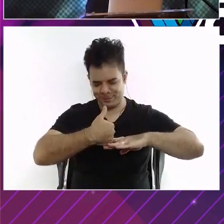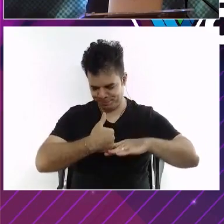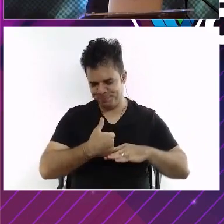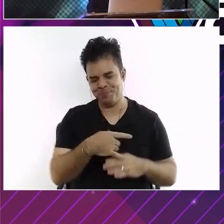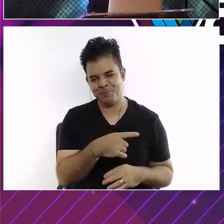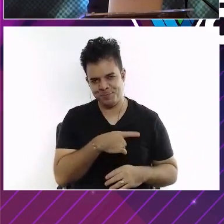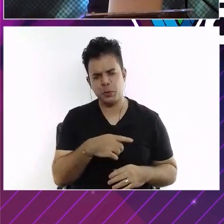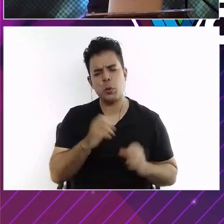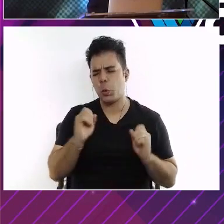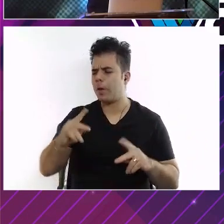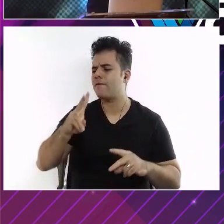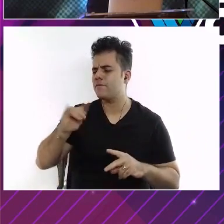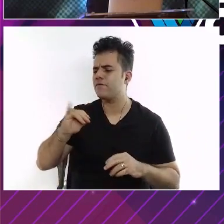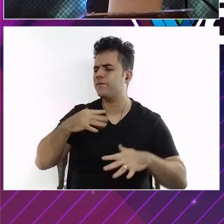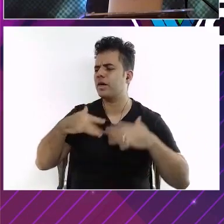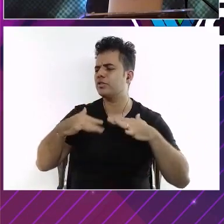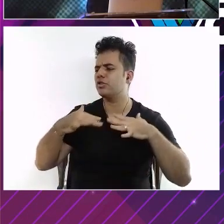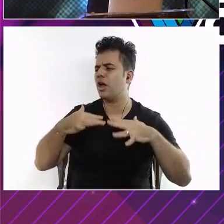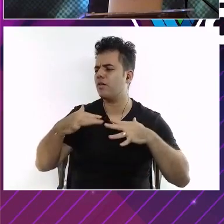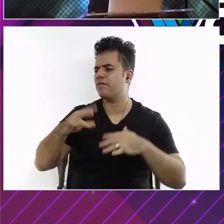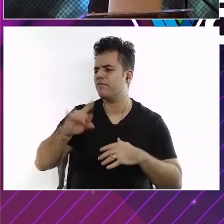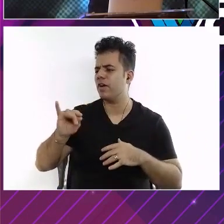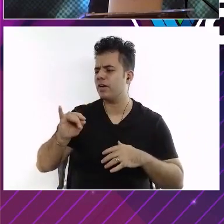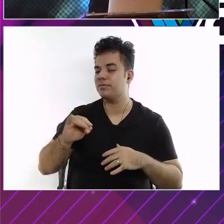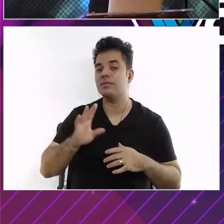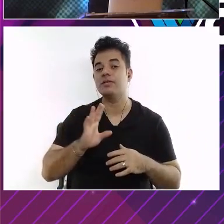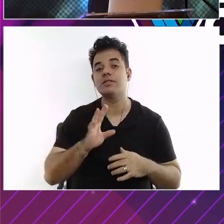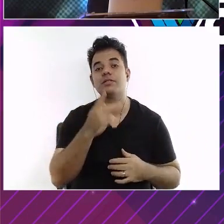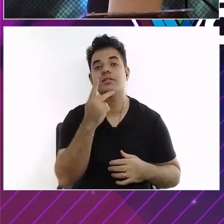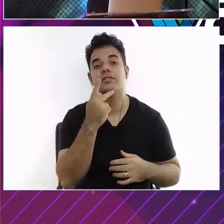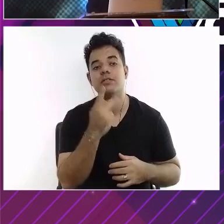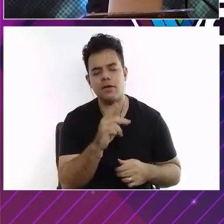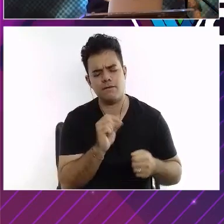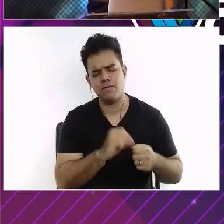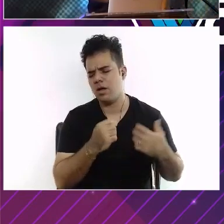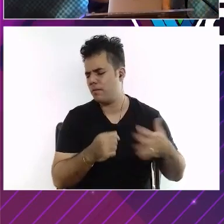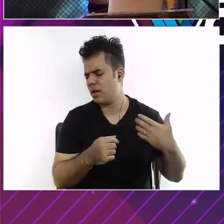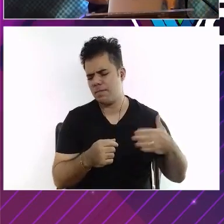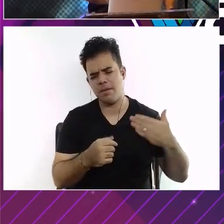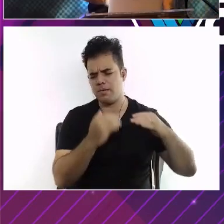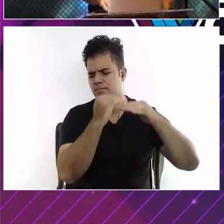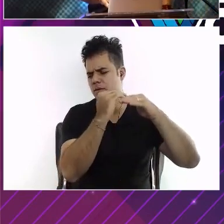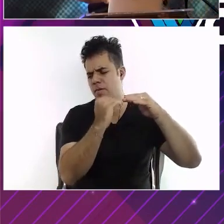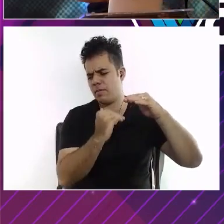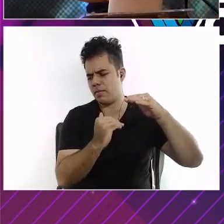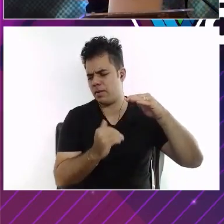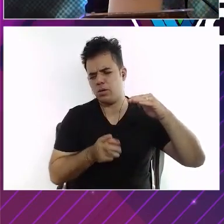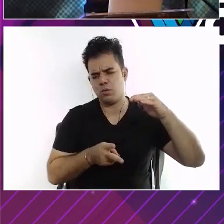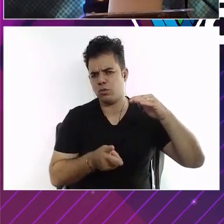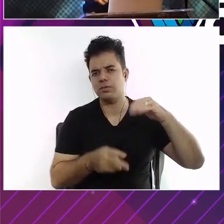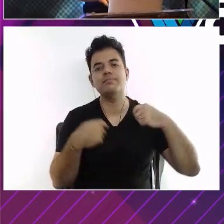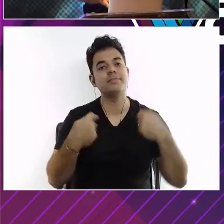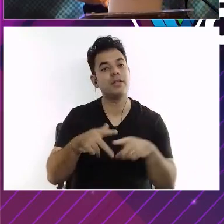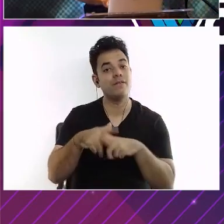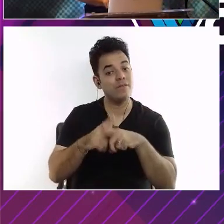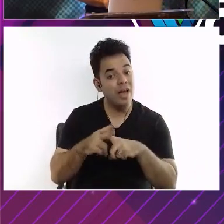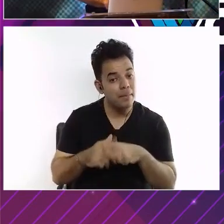Agile. Beleza? Mas faz do jeito que você já vinha fazendo cascata. Precisamos de ferramentas,